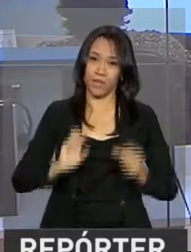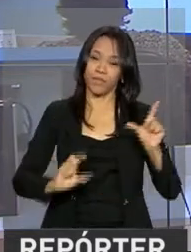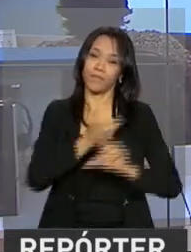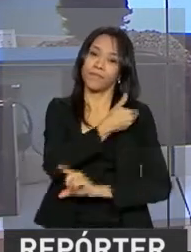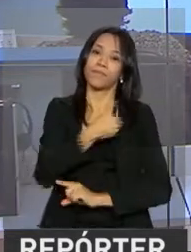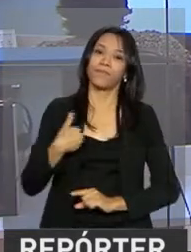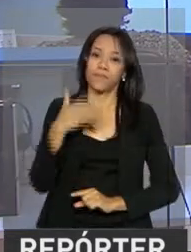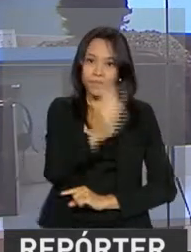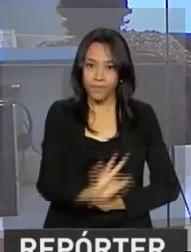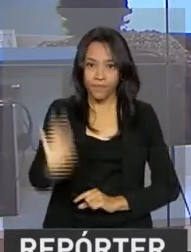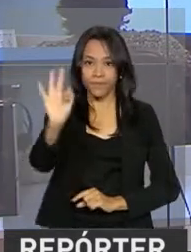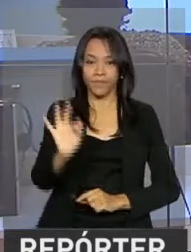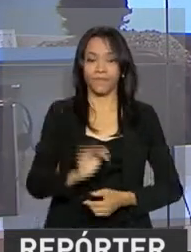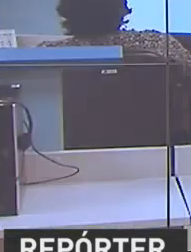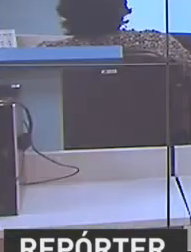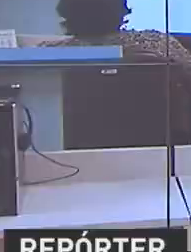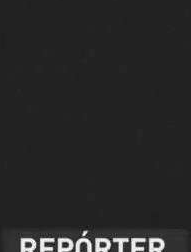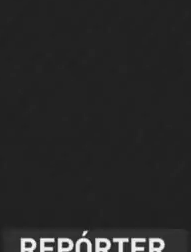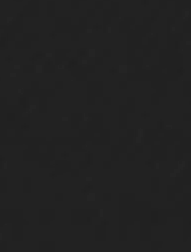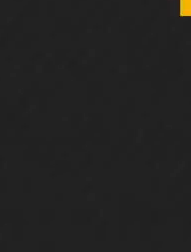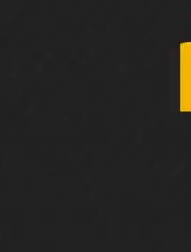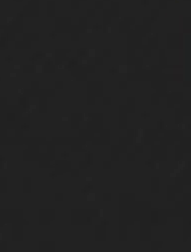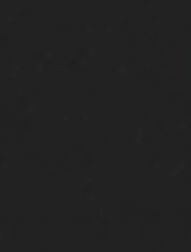a tv do governo federal